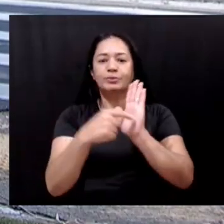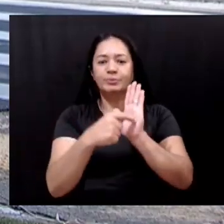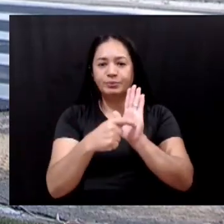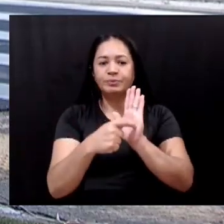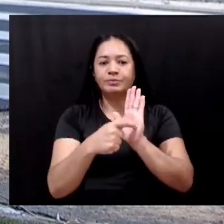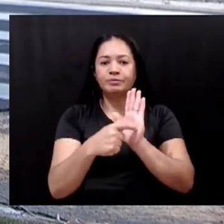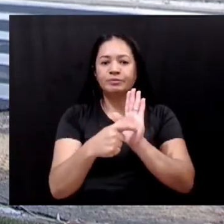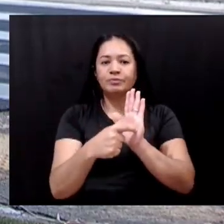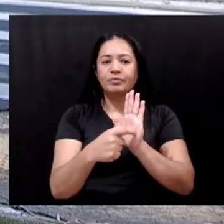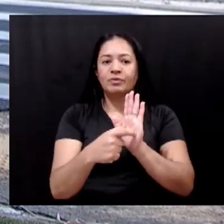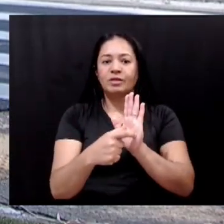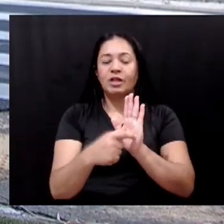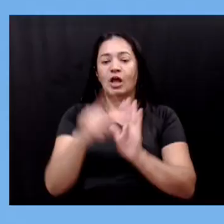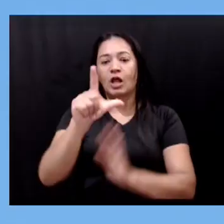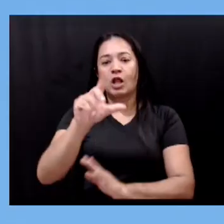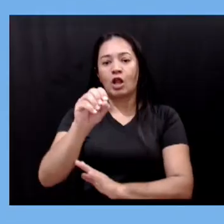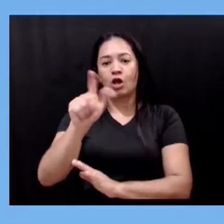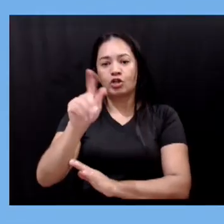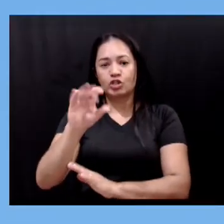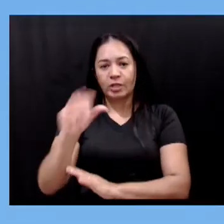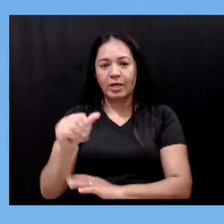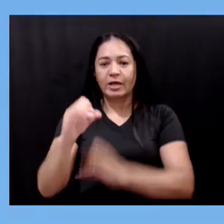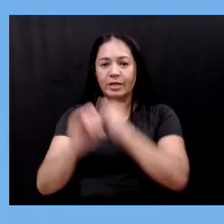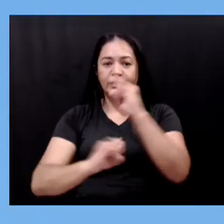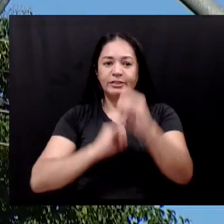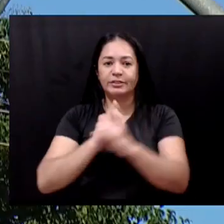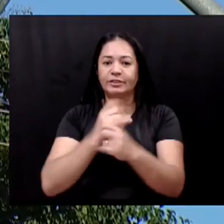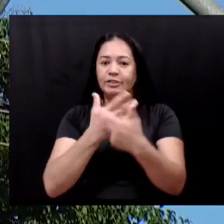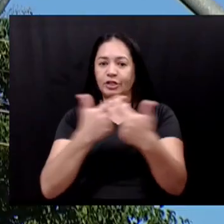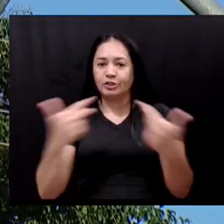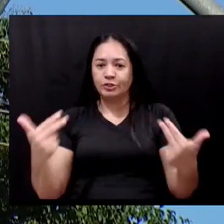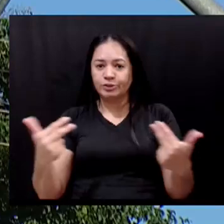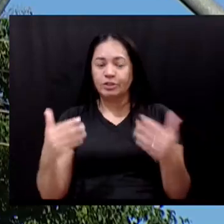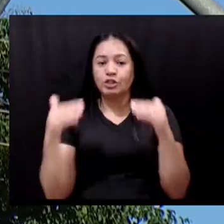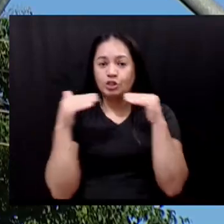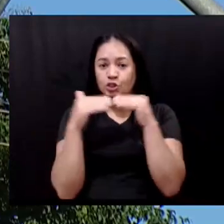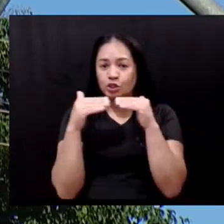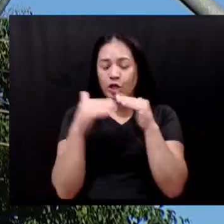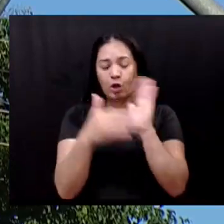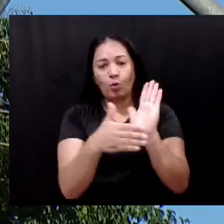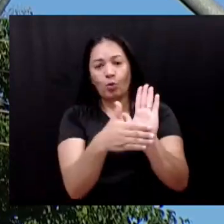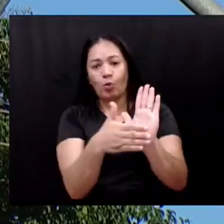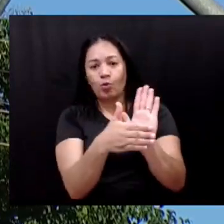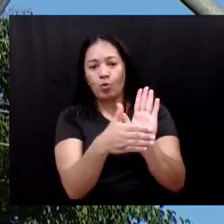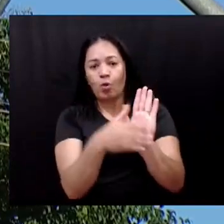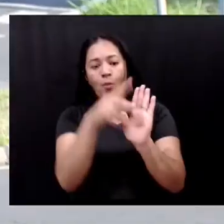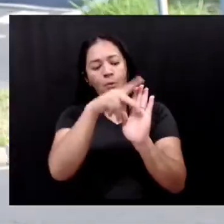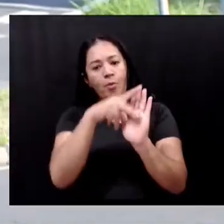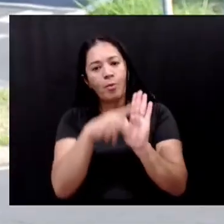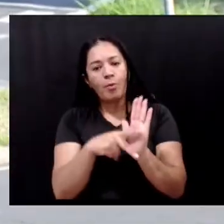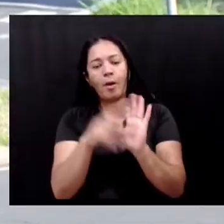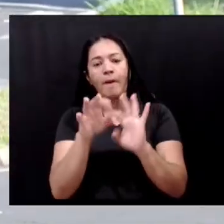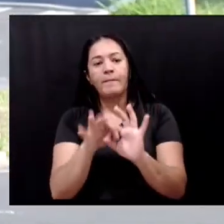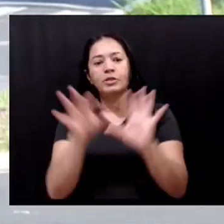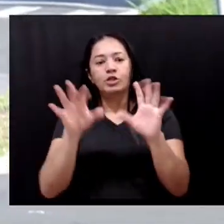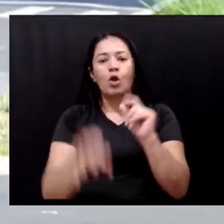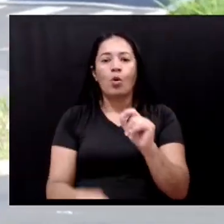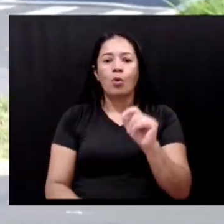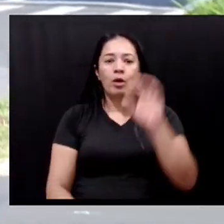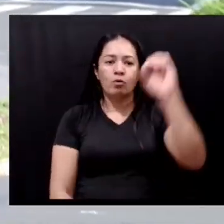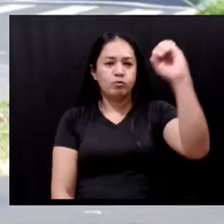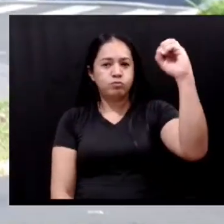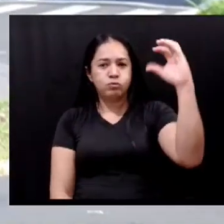e internet das coisas. De acordo com a proposta, o programa permitirá que os semáforos operem de